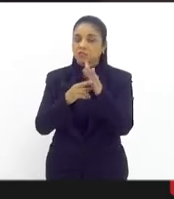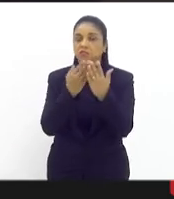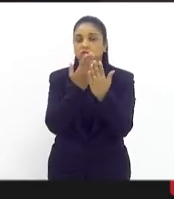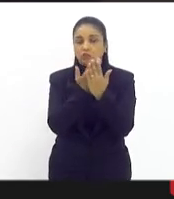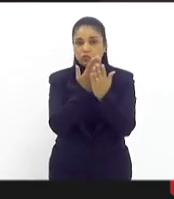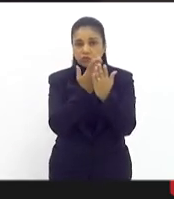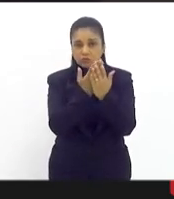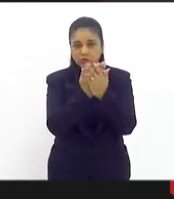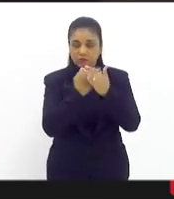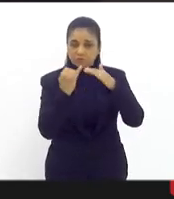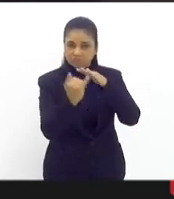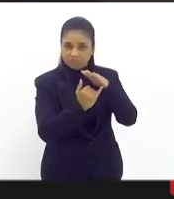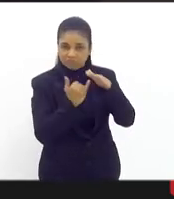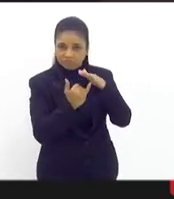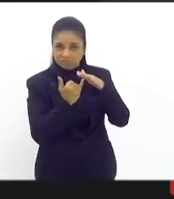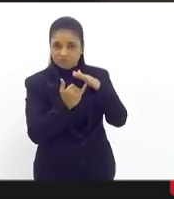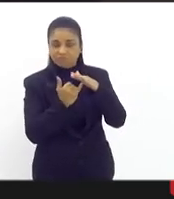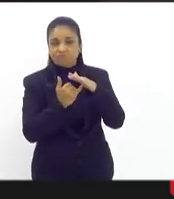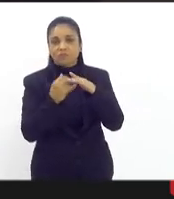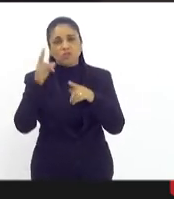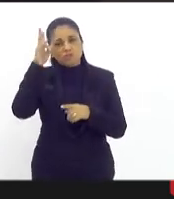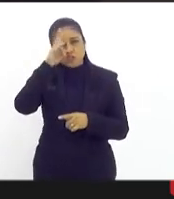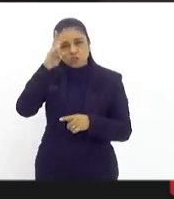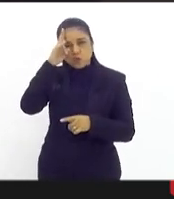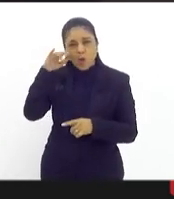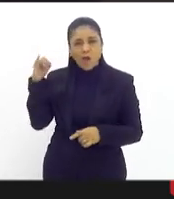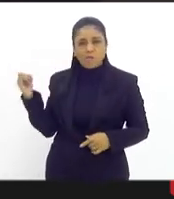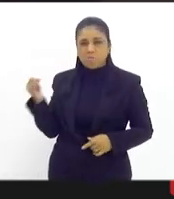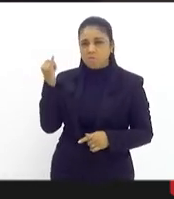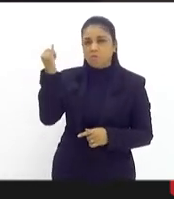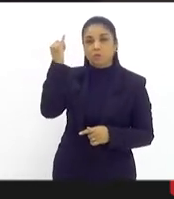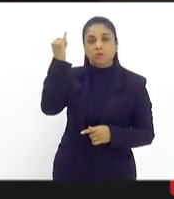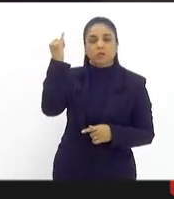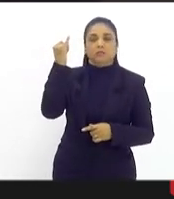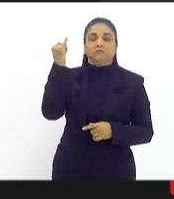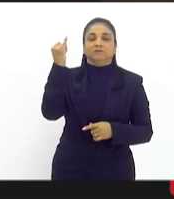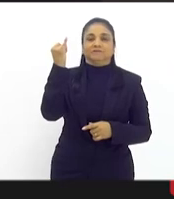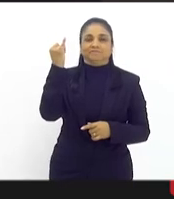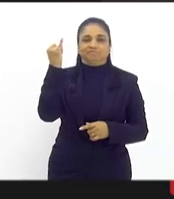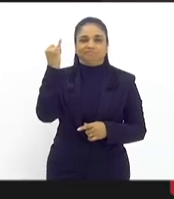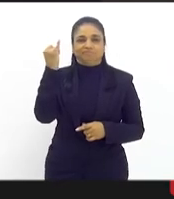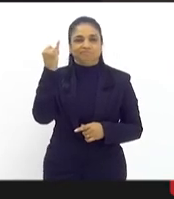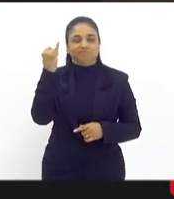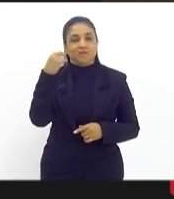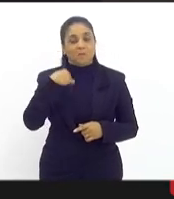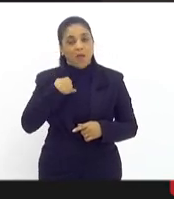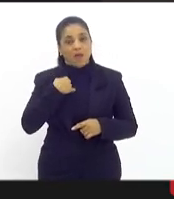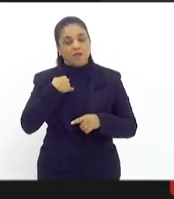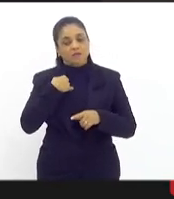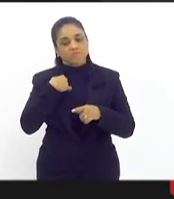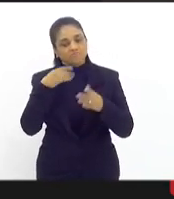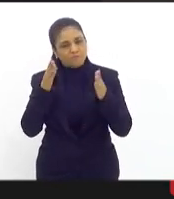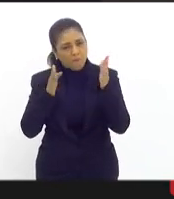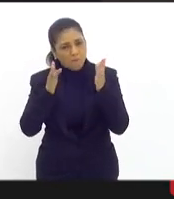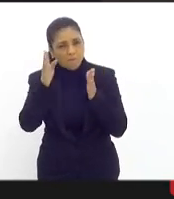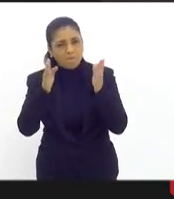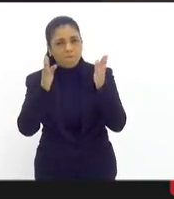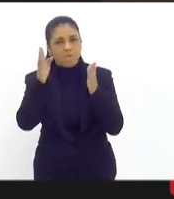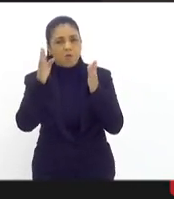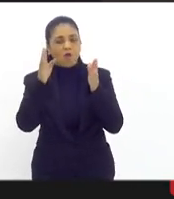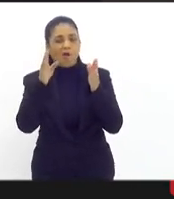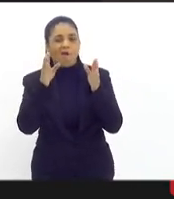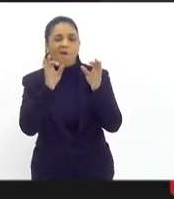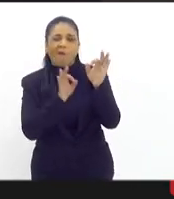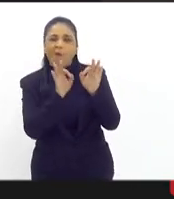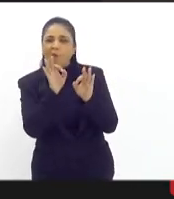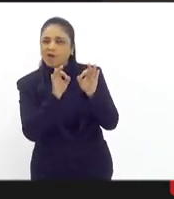que historicamente tem uma importância gigantesca, mas que acabou passando por um processo de desorganização